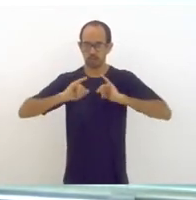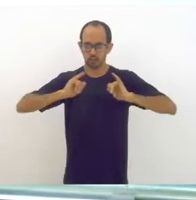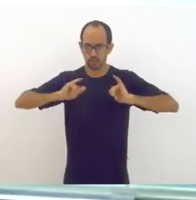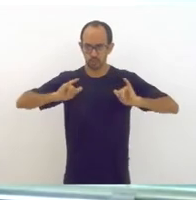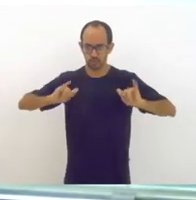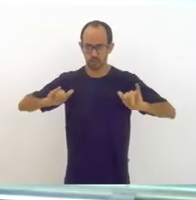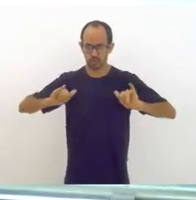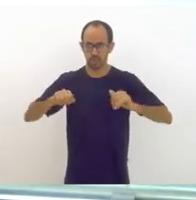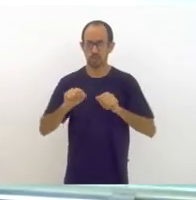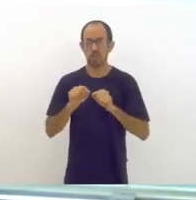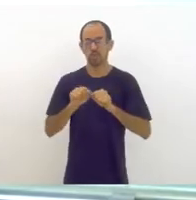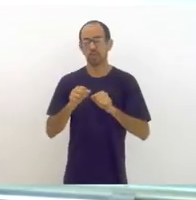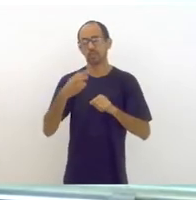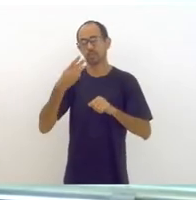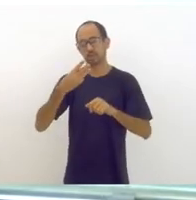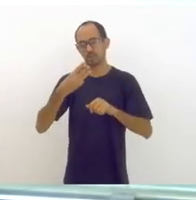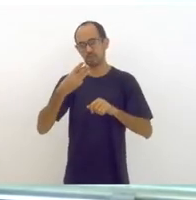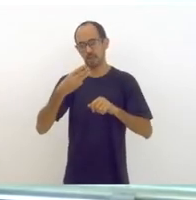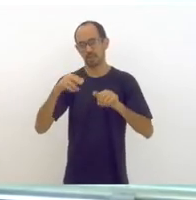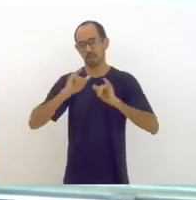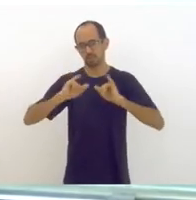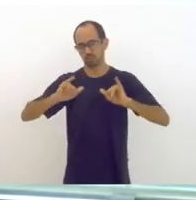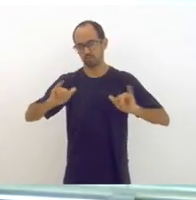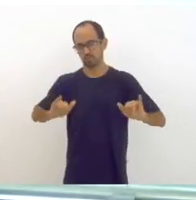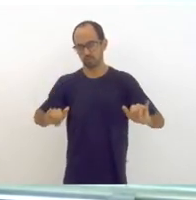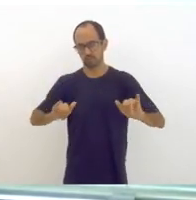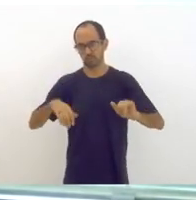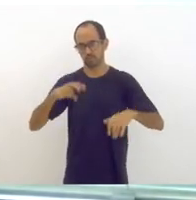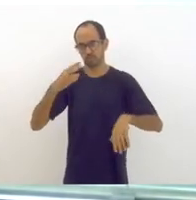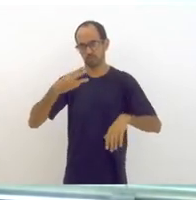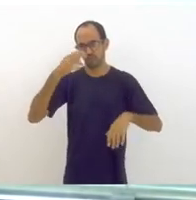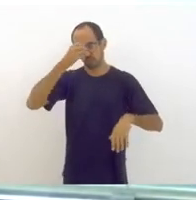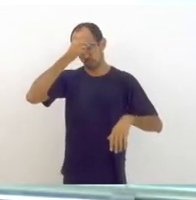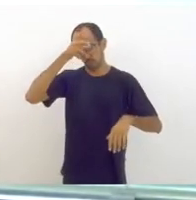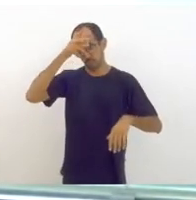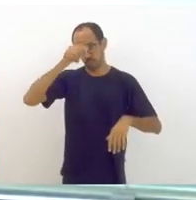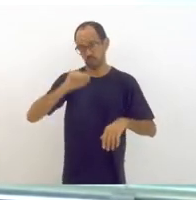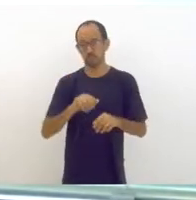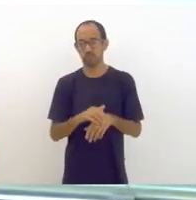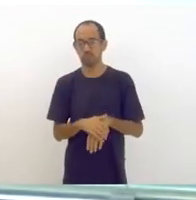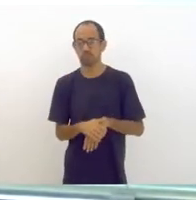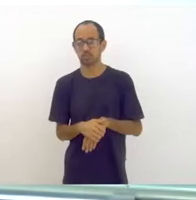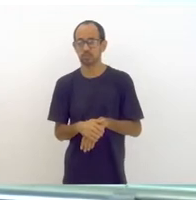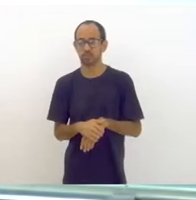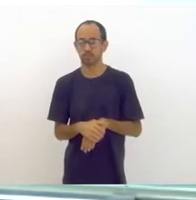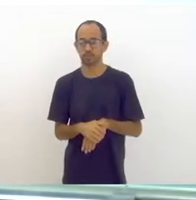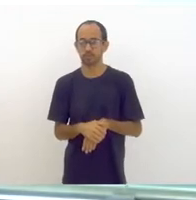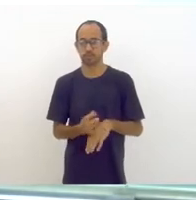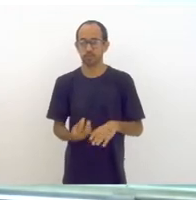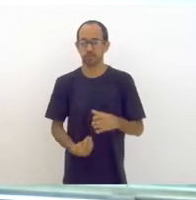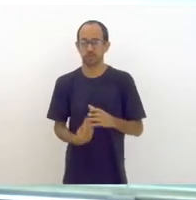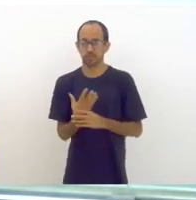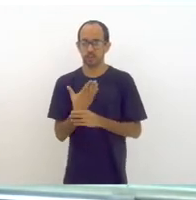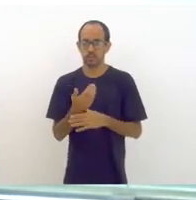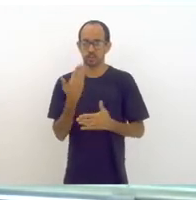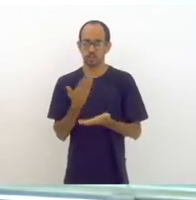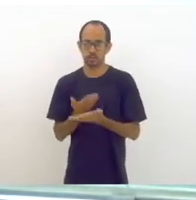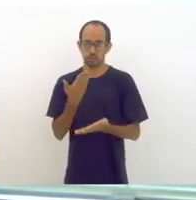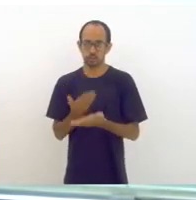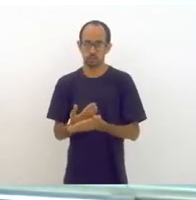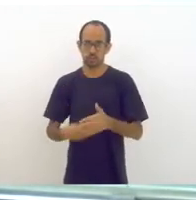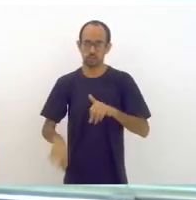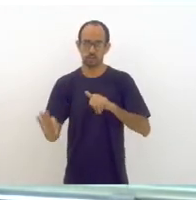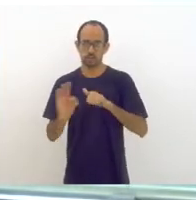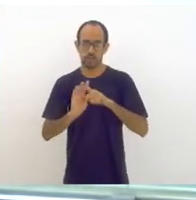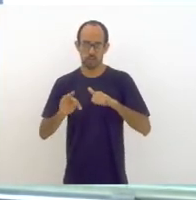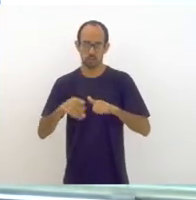realizadas 3 consultas públicas em 3 municípios distintos na região do Médio Paraíba. Né. Elaboração de um estudo técnico para a gente